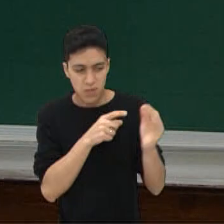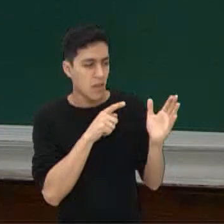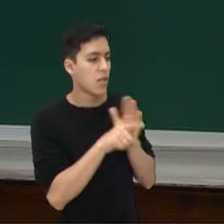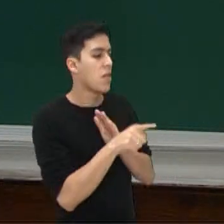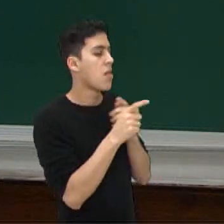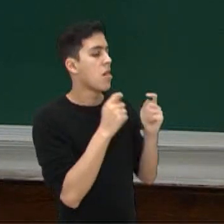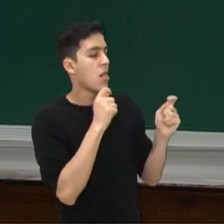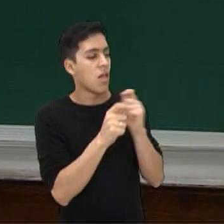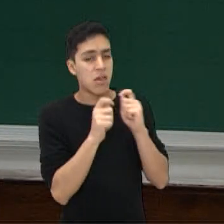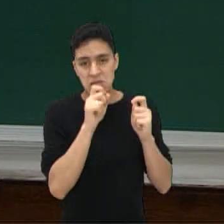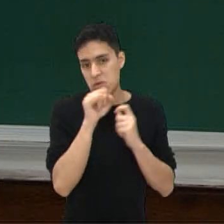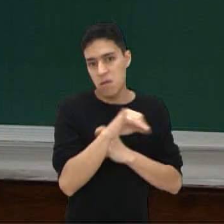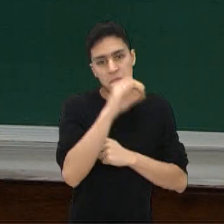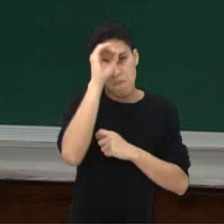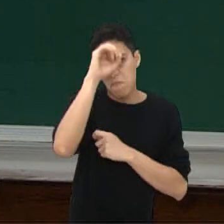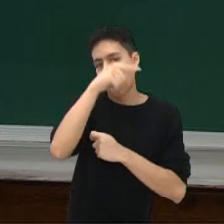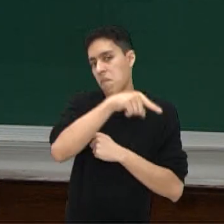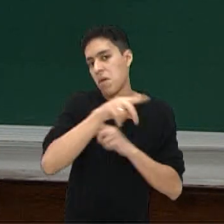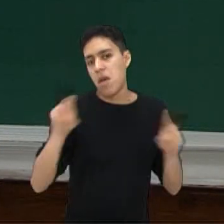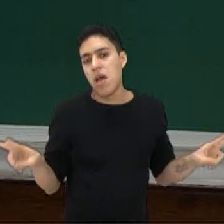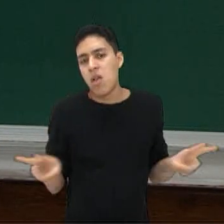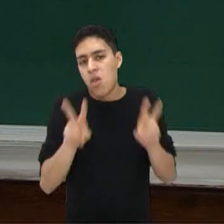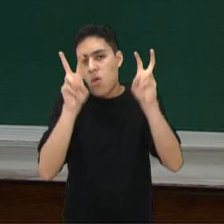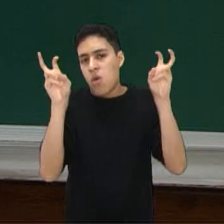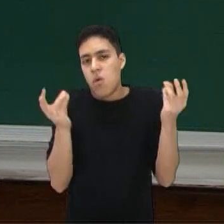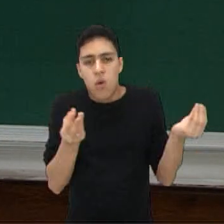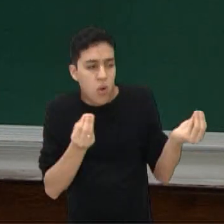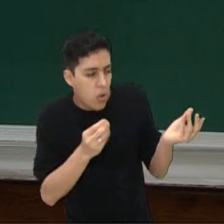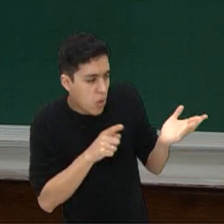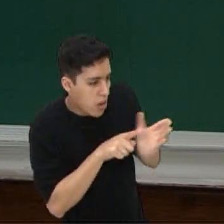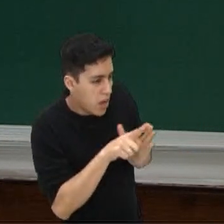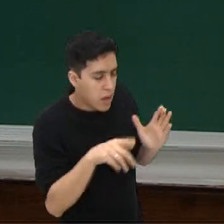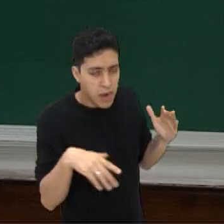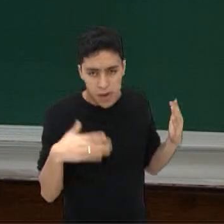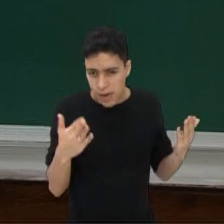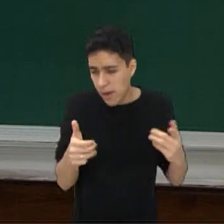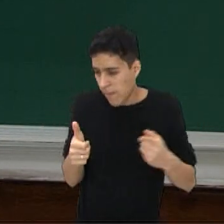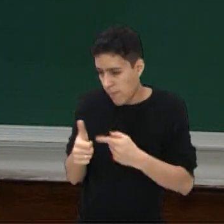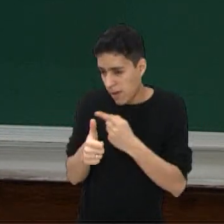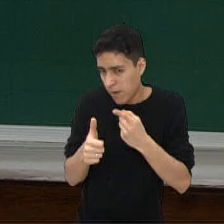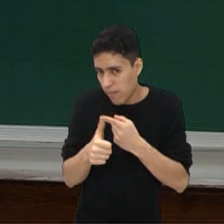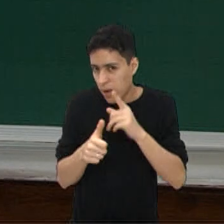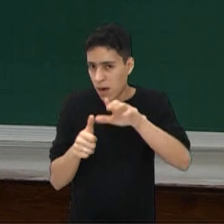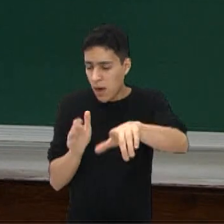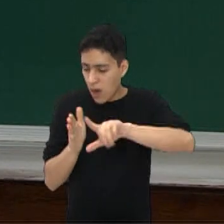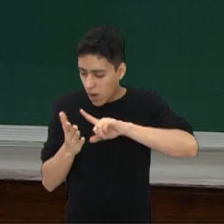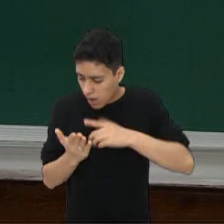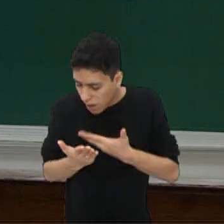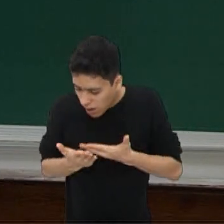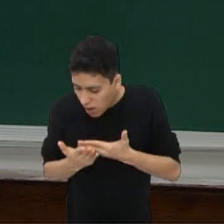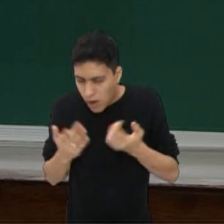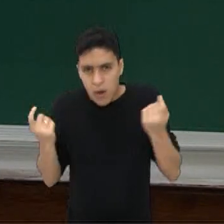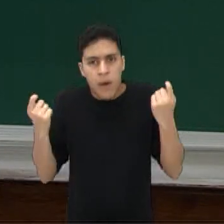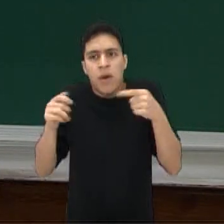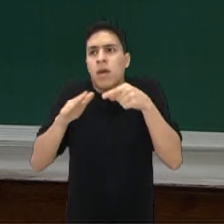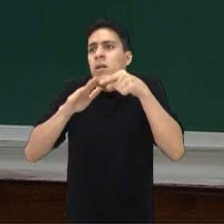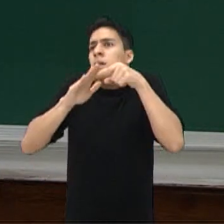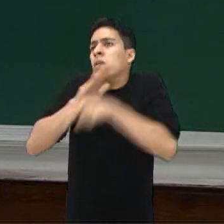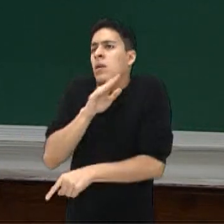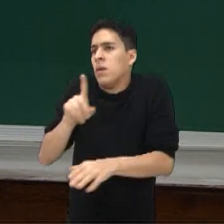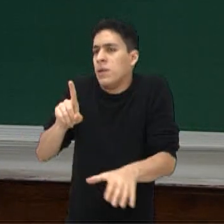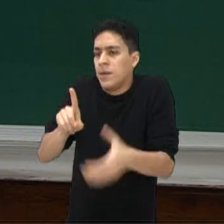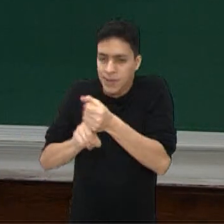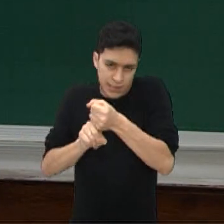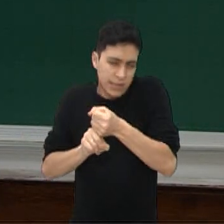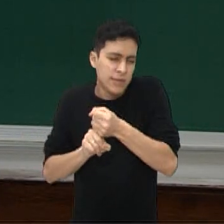ele nem sabe sobre o assunto? Como que ele vai fazer as perguntas? Então, primeiro ele tem que dar uma estudada. Ele não precisa ser um especialista,